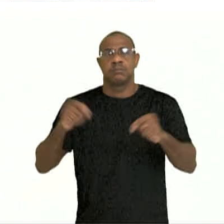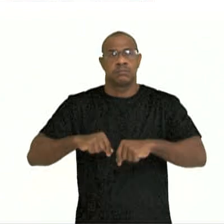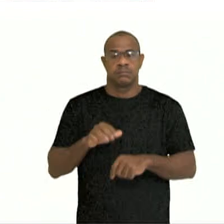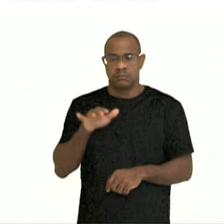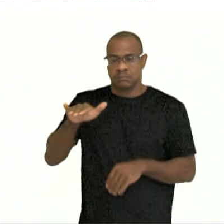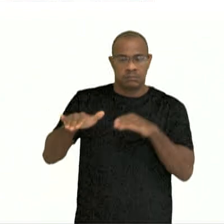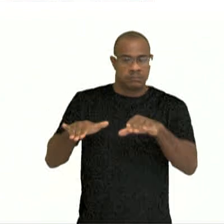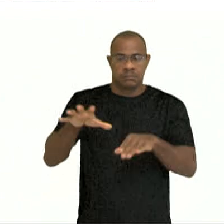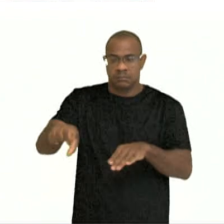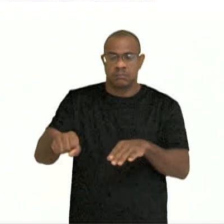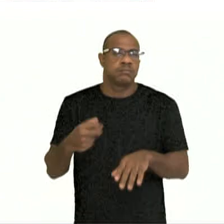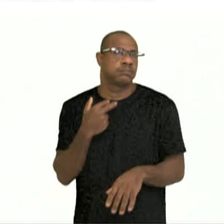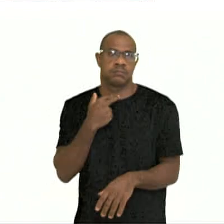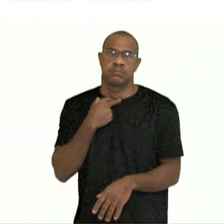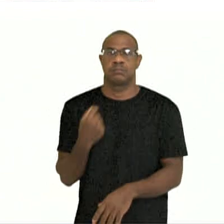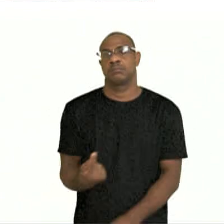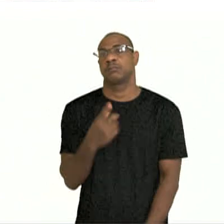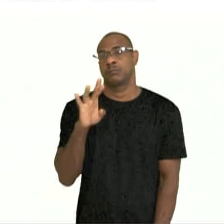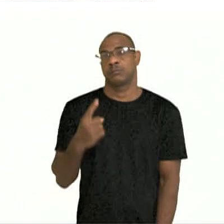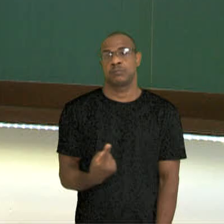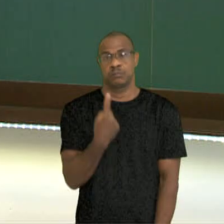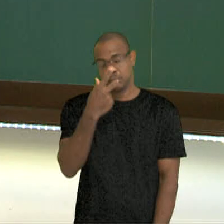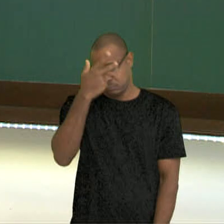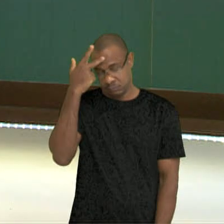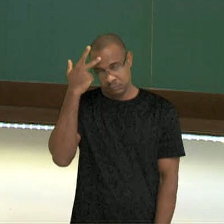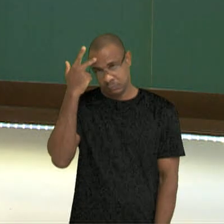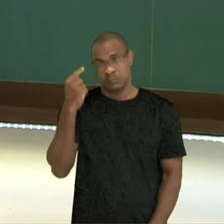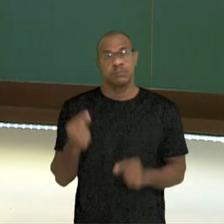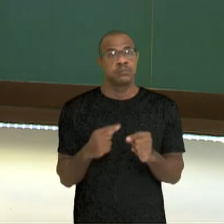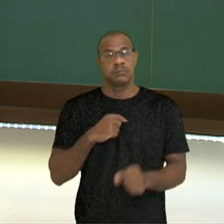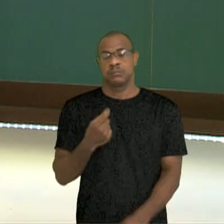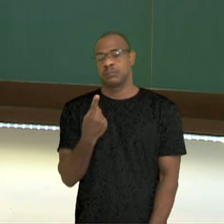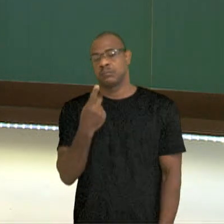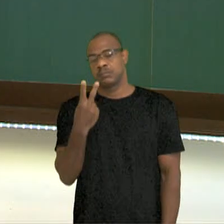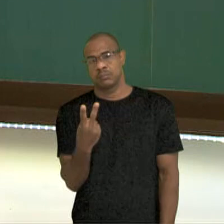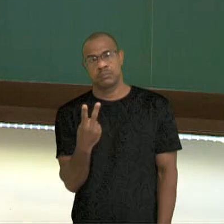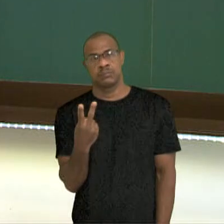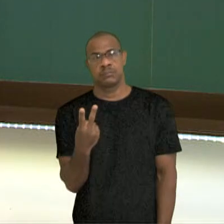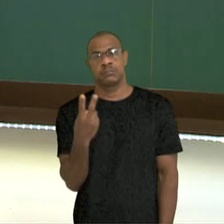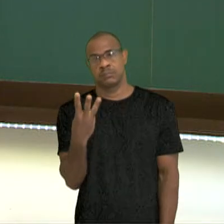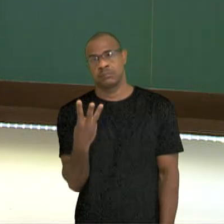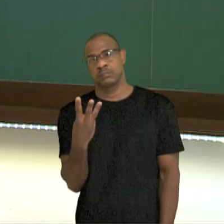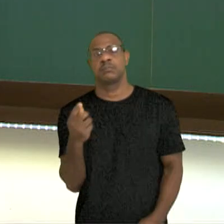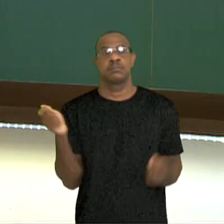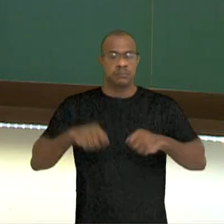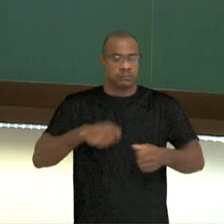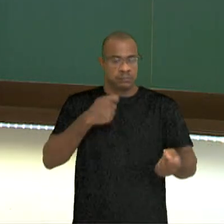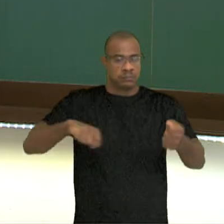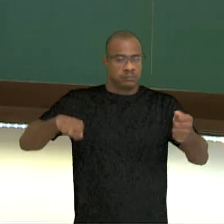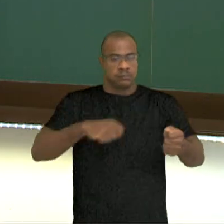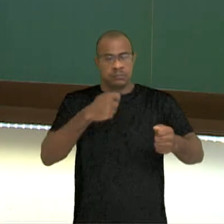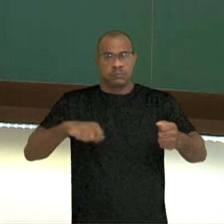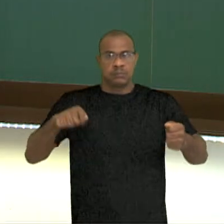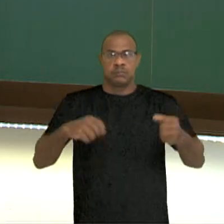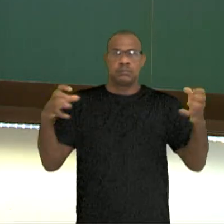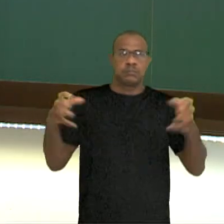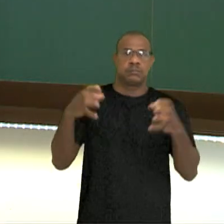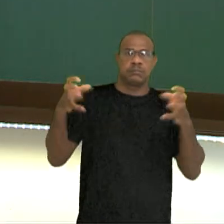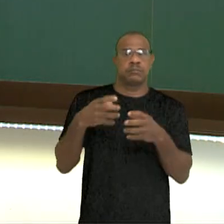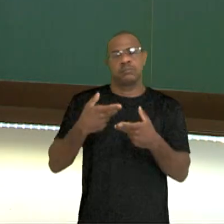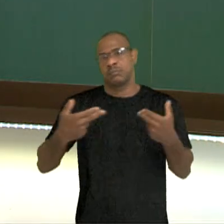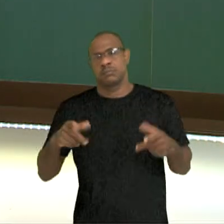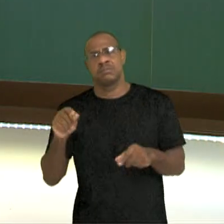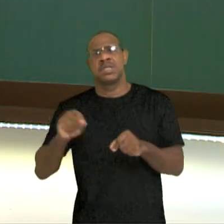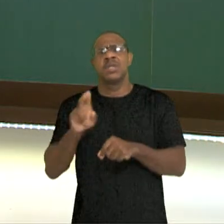tocados apenas por uma pessoa, só fazendo sentido quando duas ou mais tocam ao mesmo tempo. Então ele usava